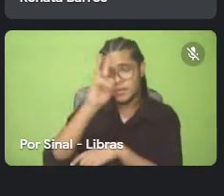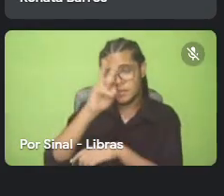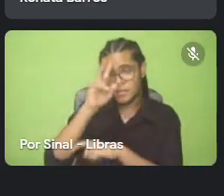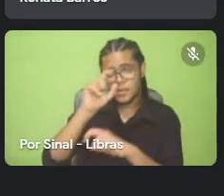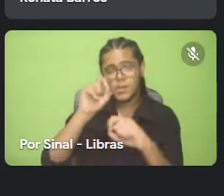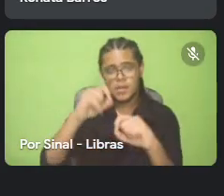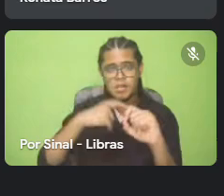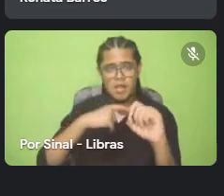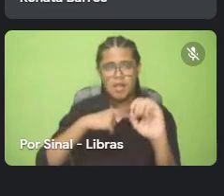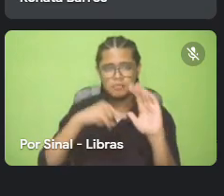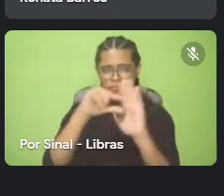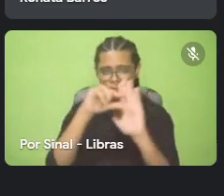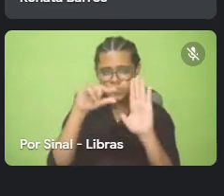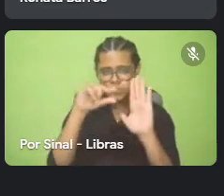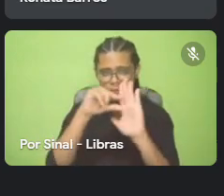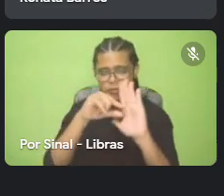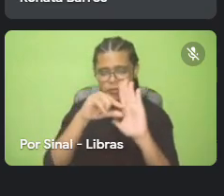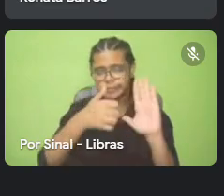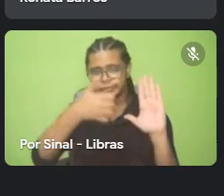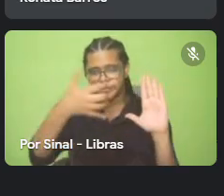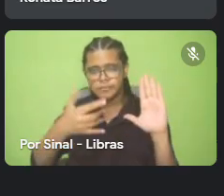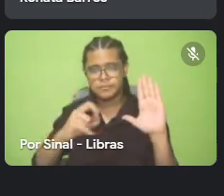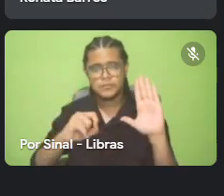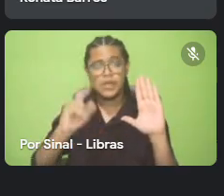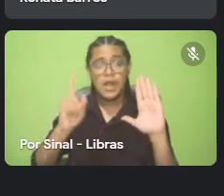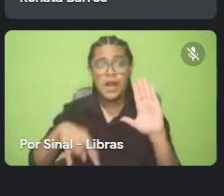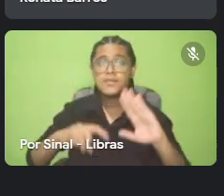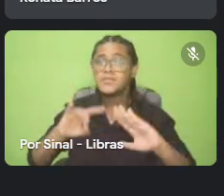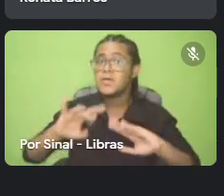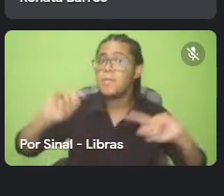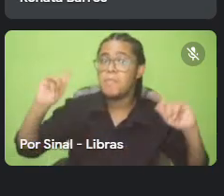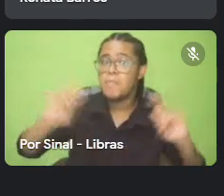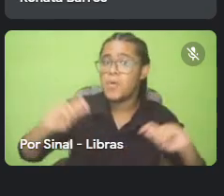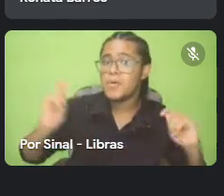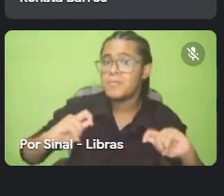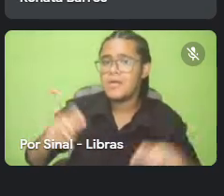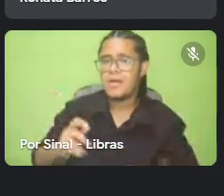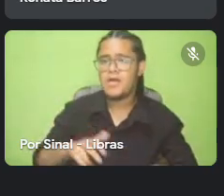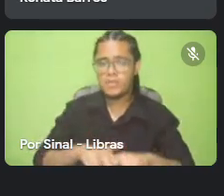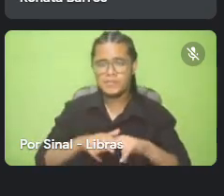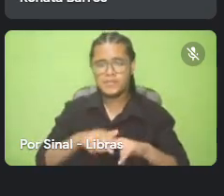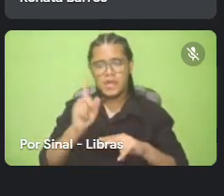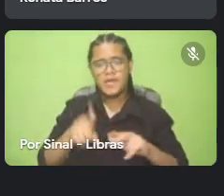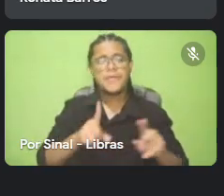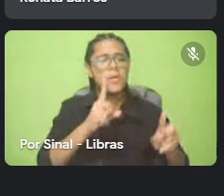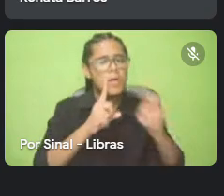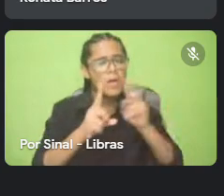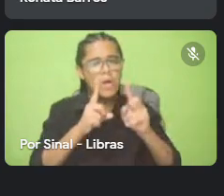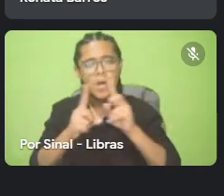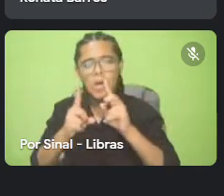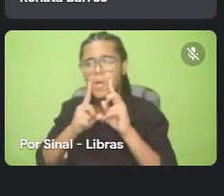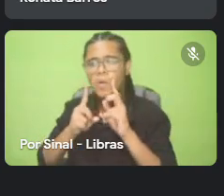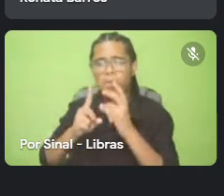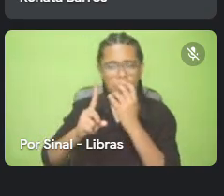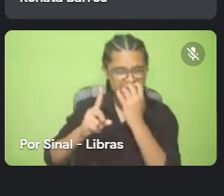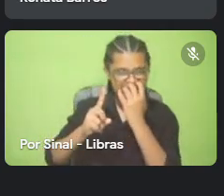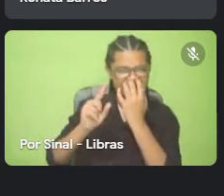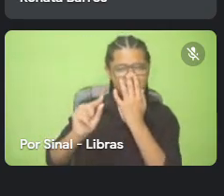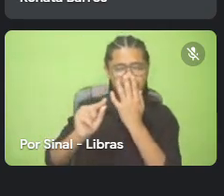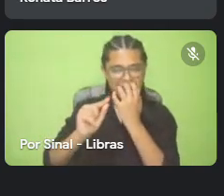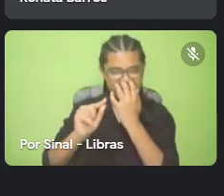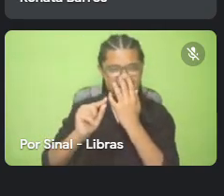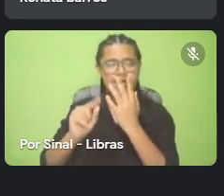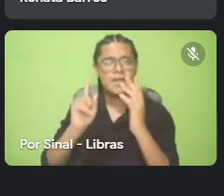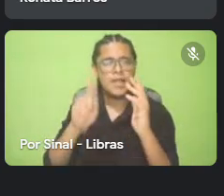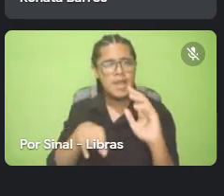aqui nos incisos, quer dizer que são possibilidades, e é justamente esses diálogos que vai vendo o que a gente considera que o Grande